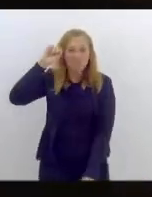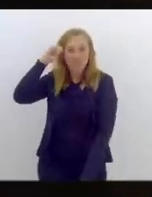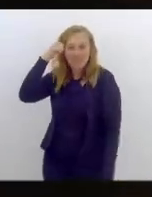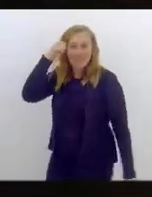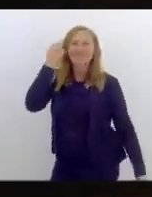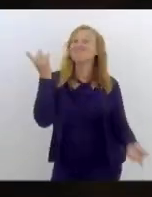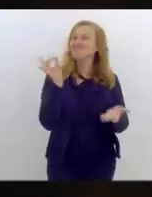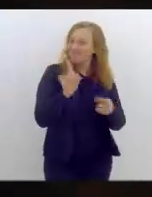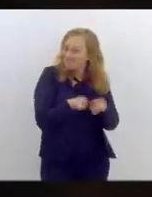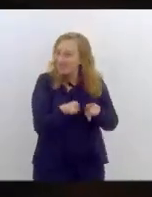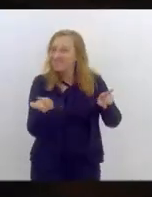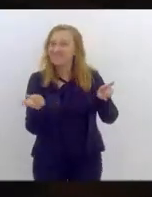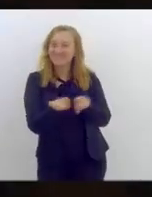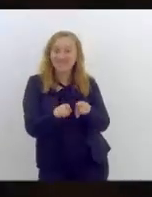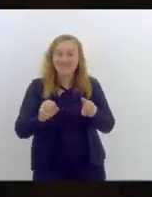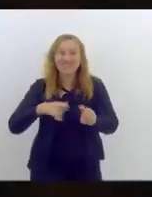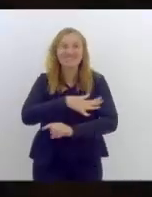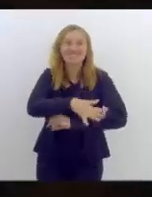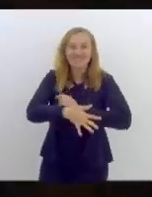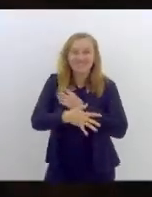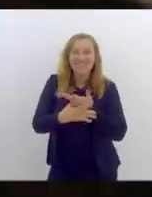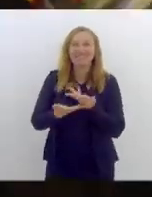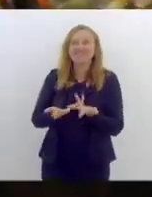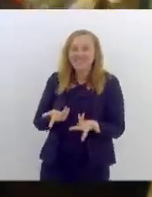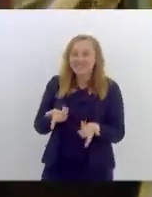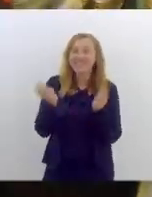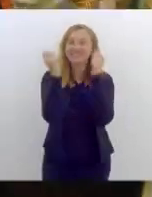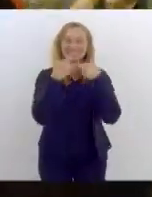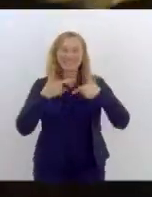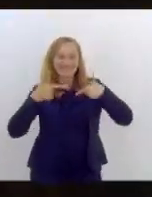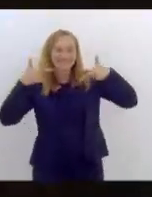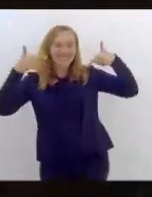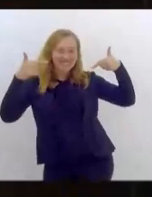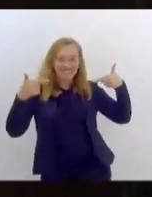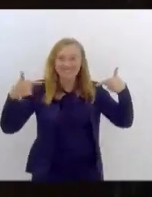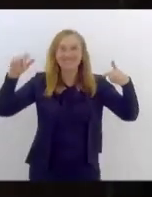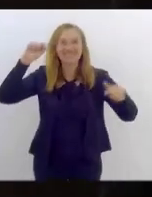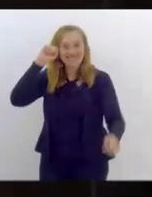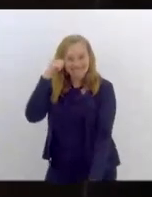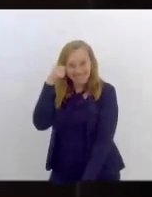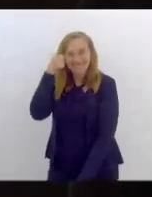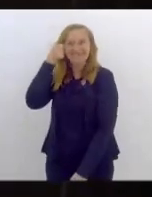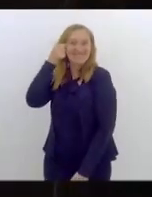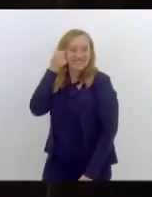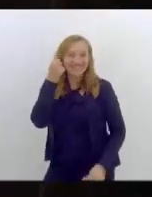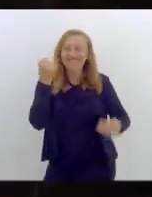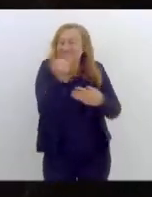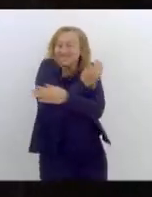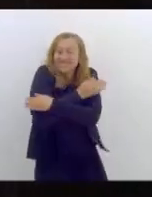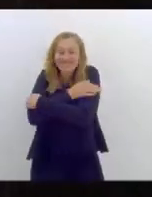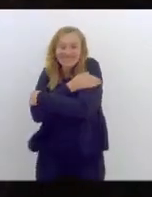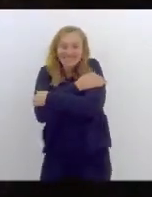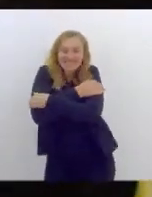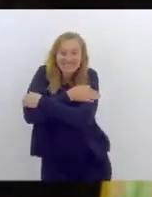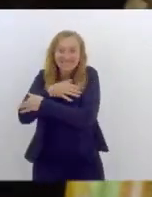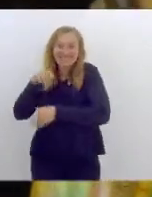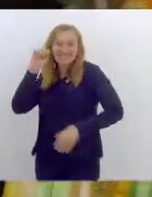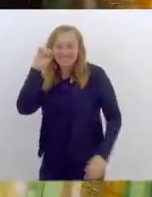Negro também é saudade. Um sorriso negro. Um